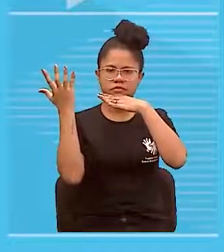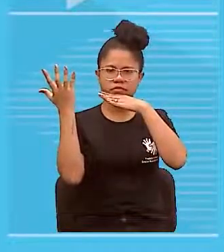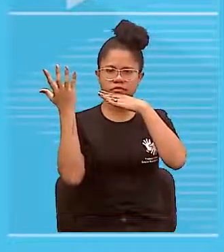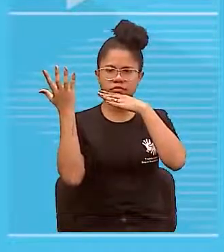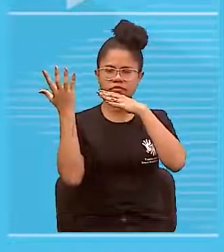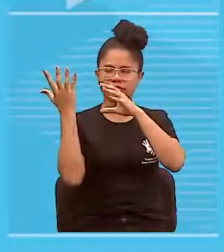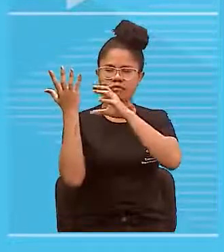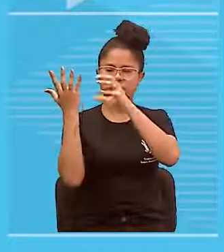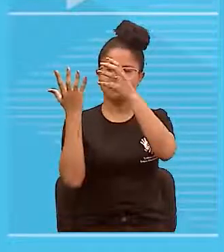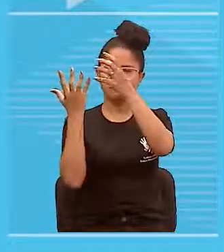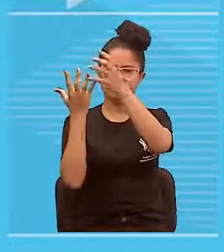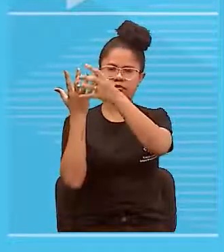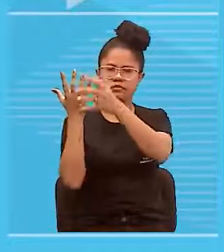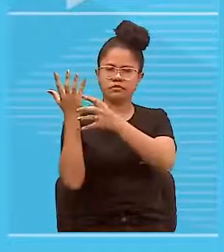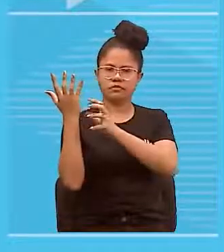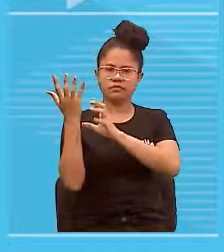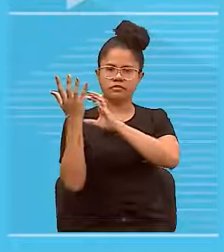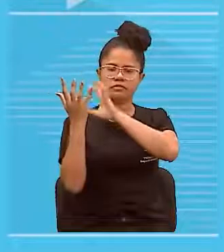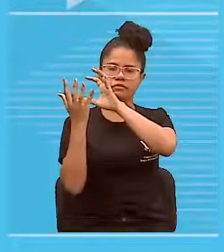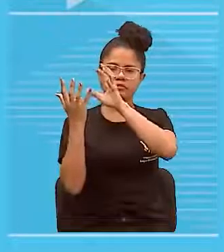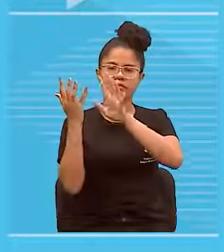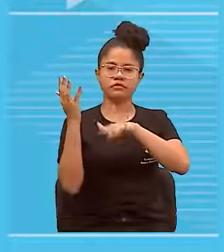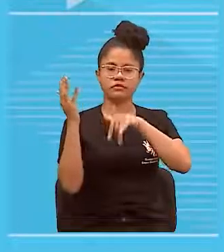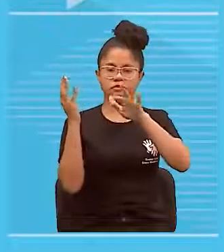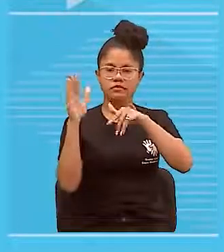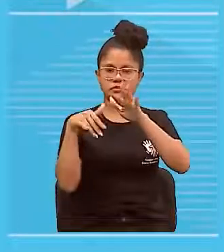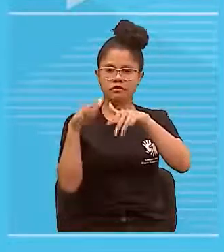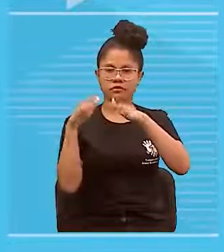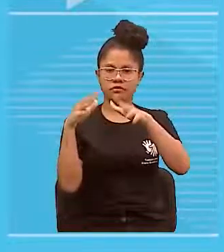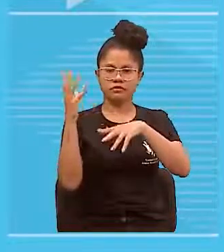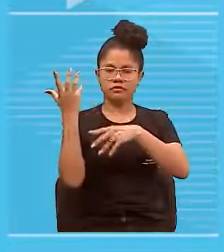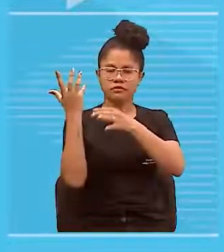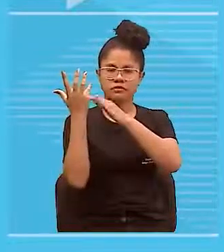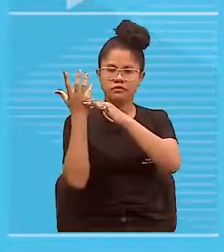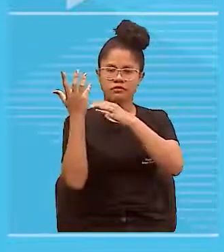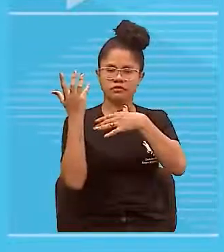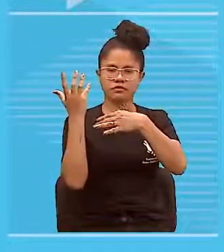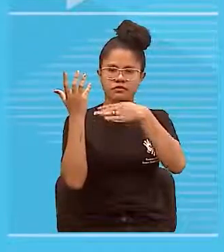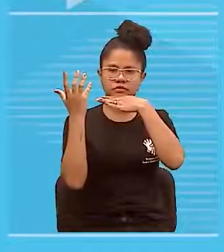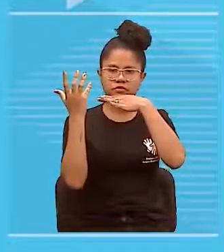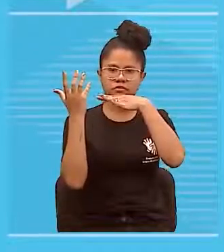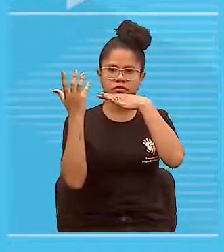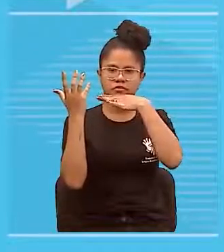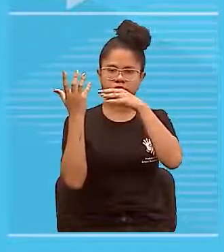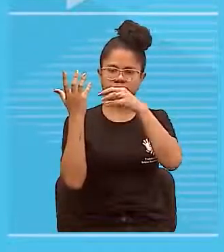monte de manguinha madura. Às vezes a manga cai toda mordida. Pode ter sido